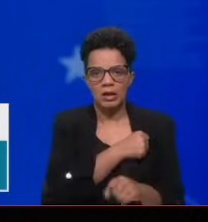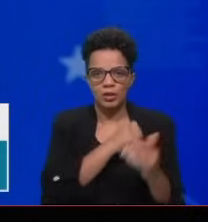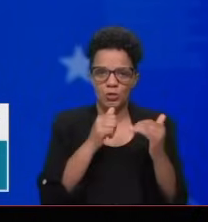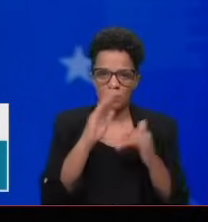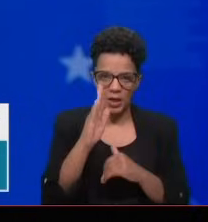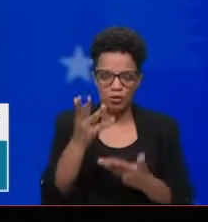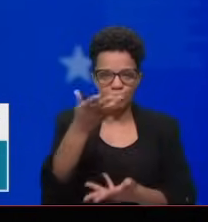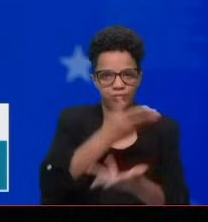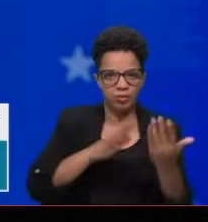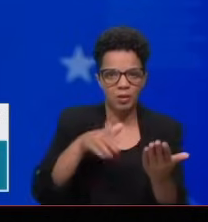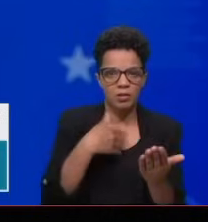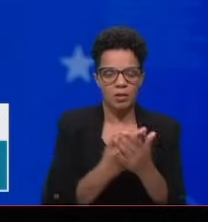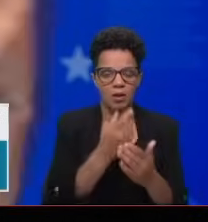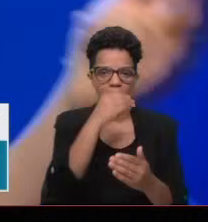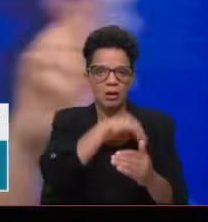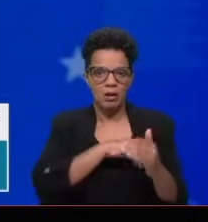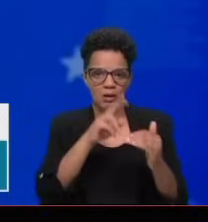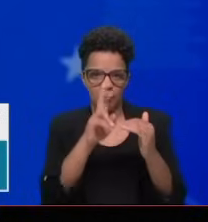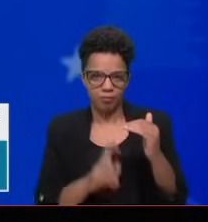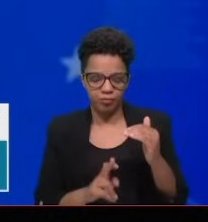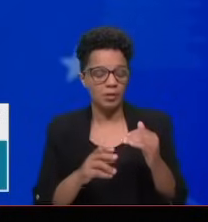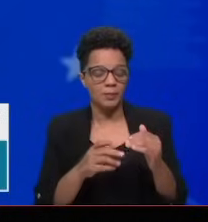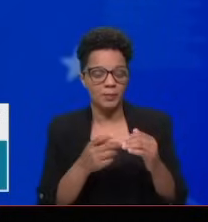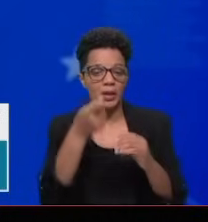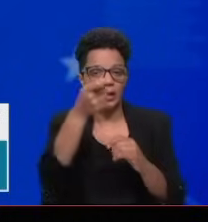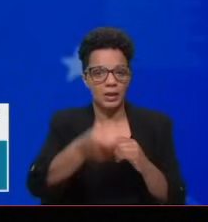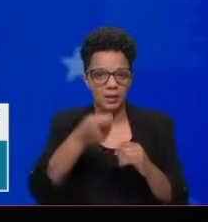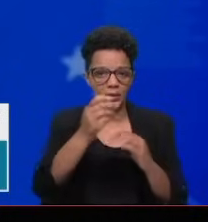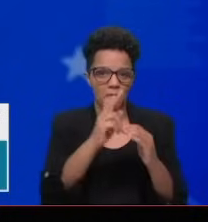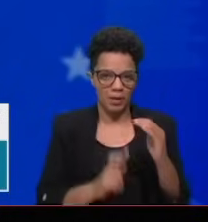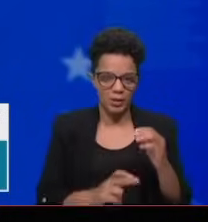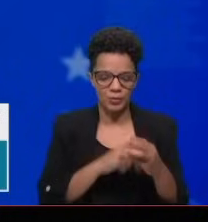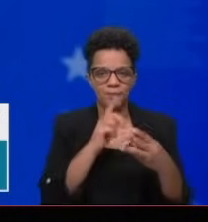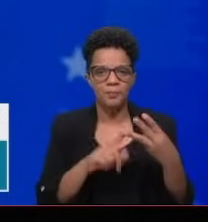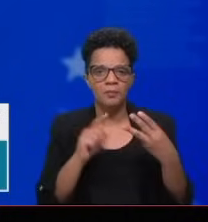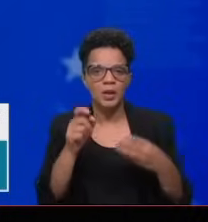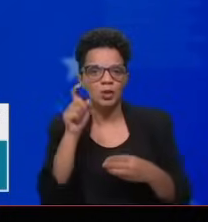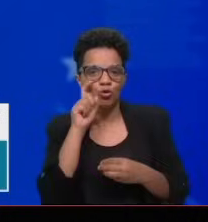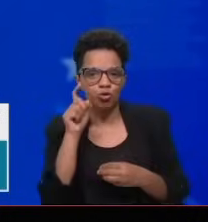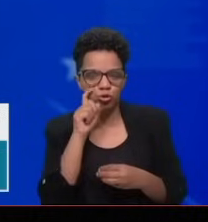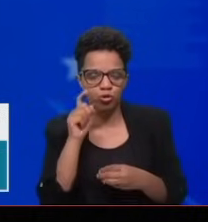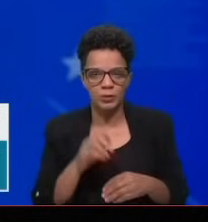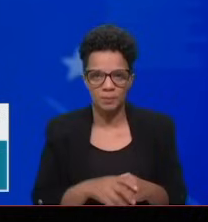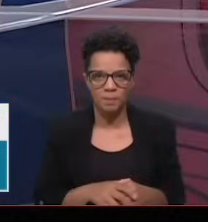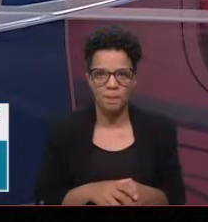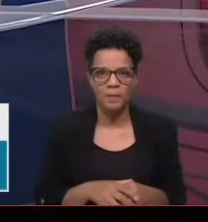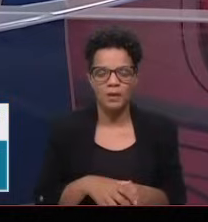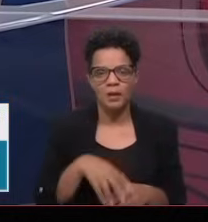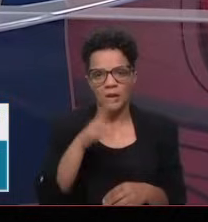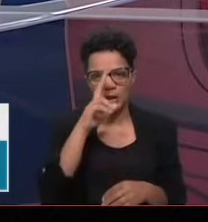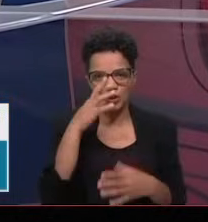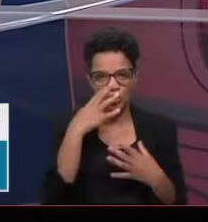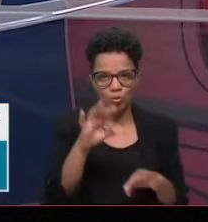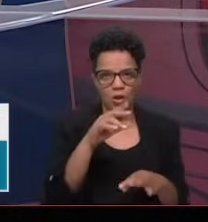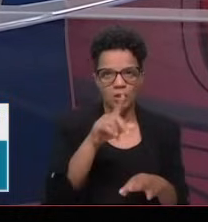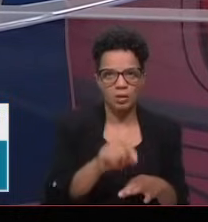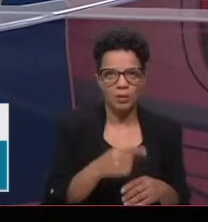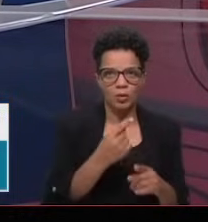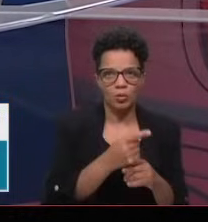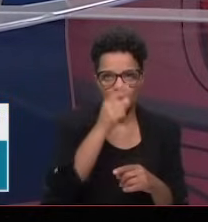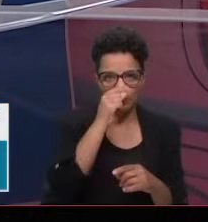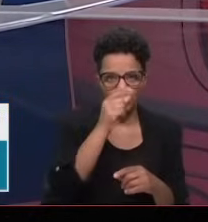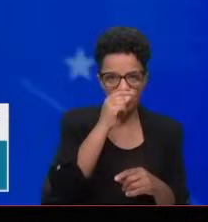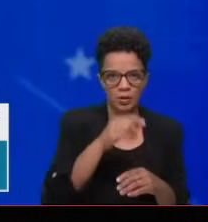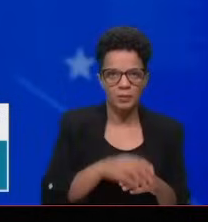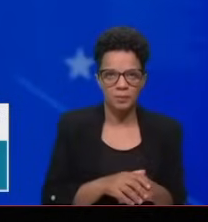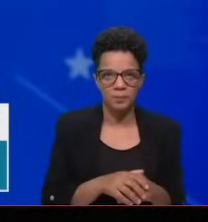também estamos a baixar a renda e por outro lado Trabalhamos também na segurança tão importante de estarmos a retirar gaj natural e retirar Fundos A Putin e